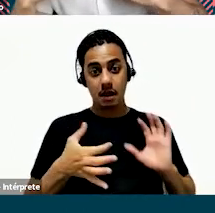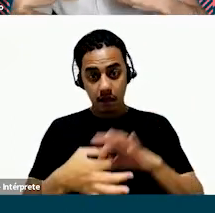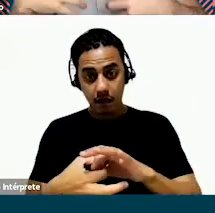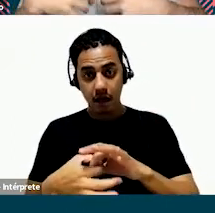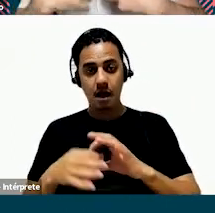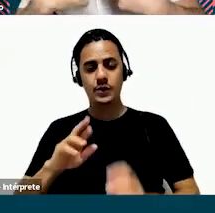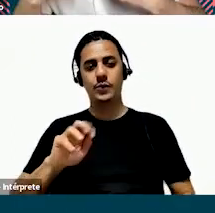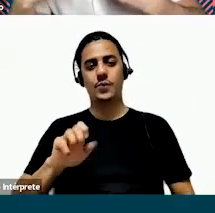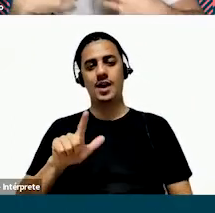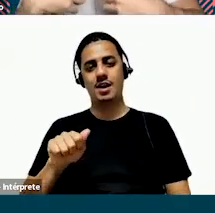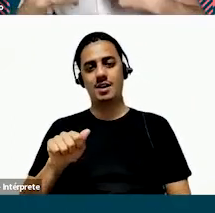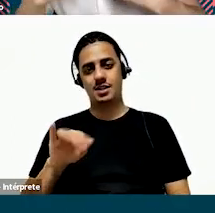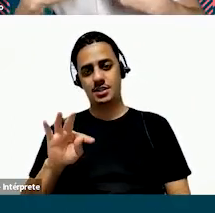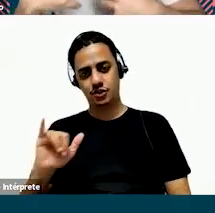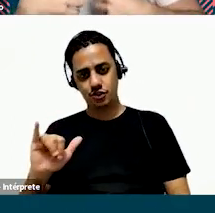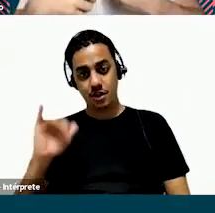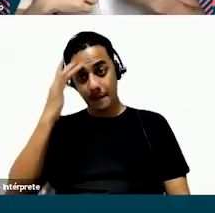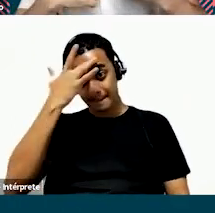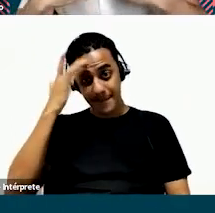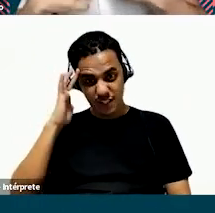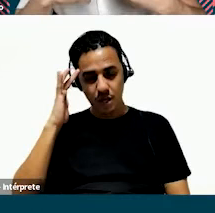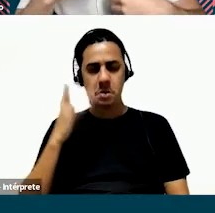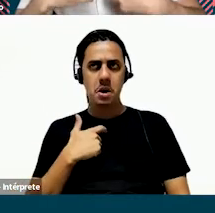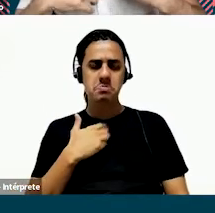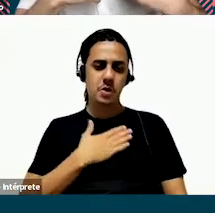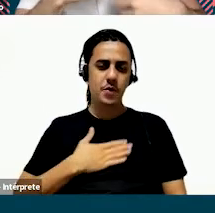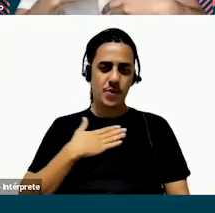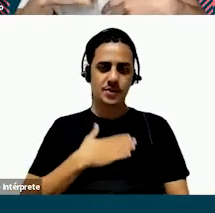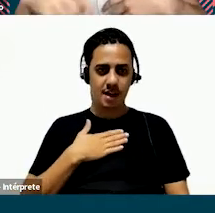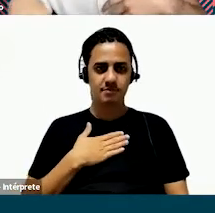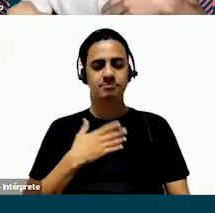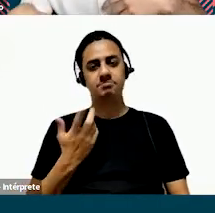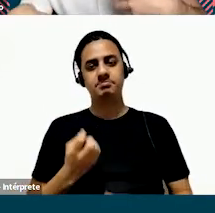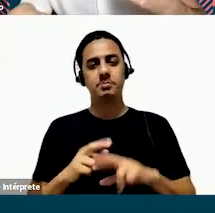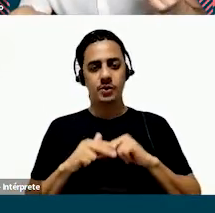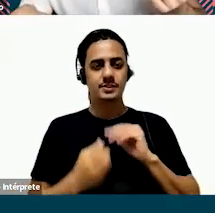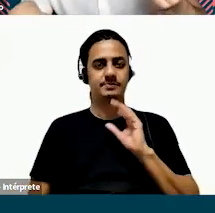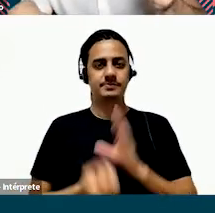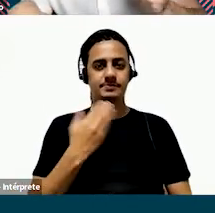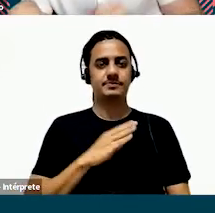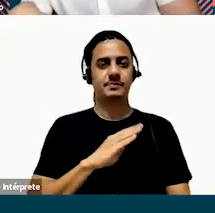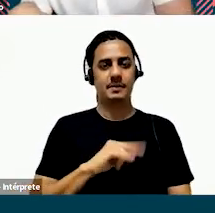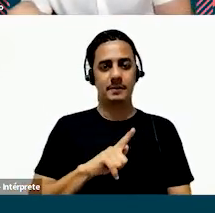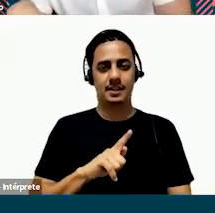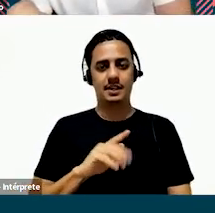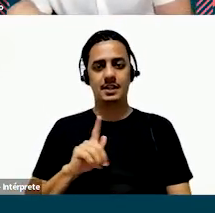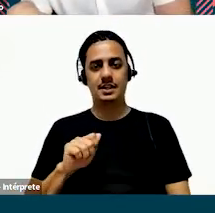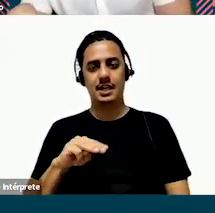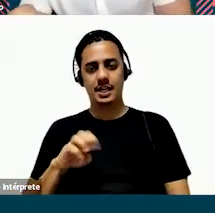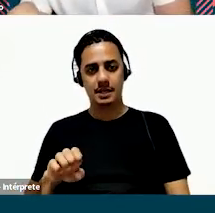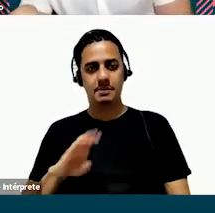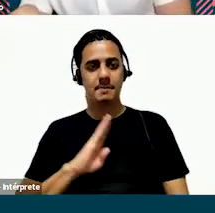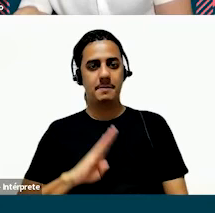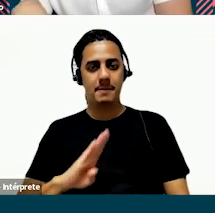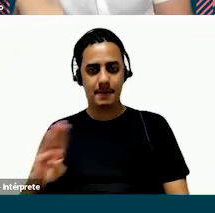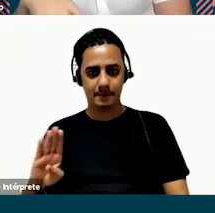show? Será que as pessoas que acompanham reality show realmente querem um jogo nesse estilo? E aí nisso surgiu o Big Game